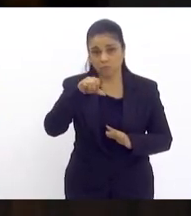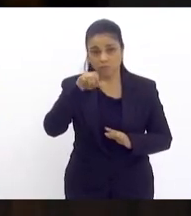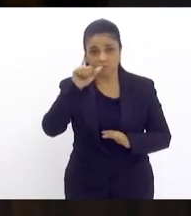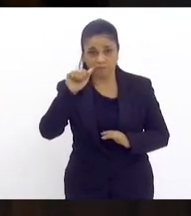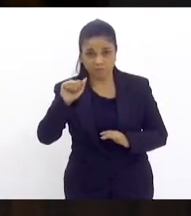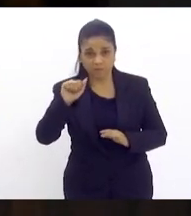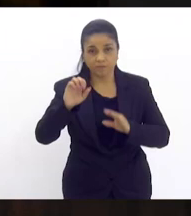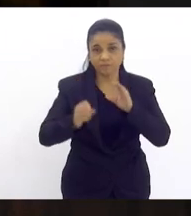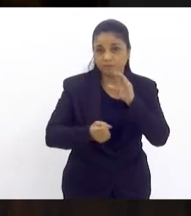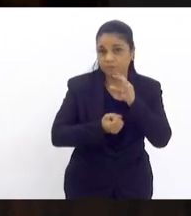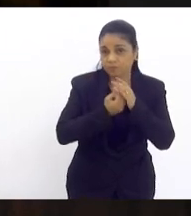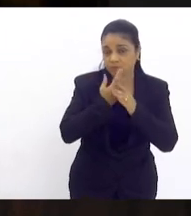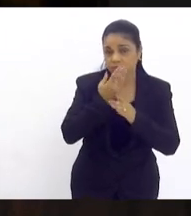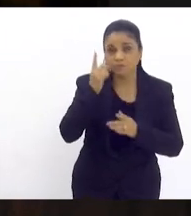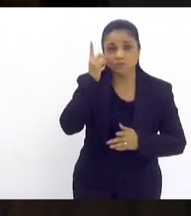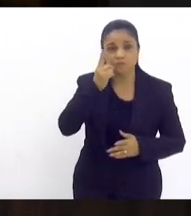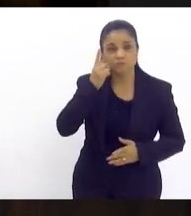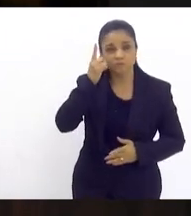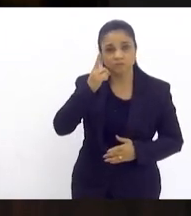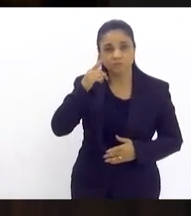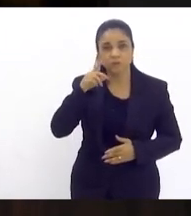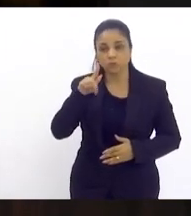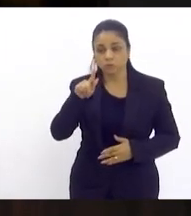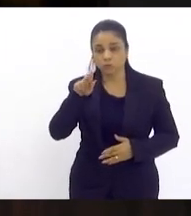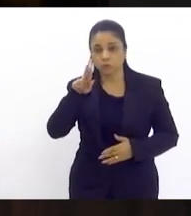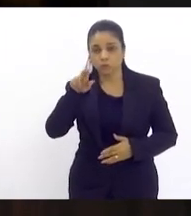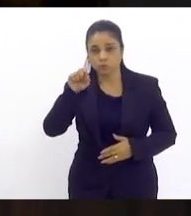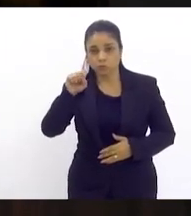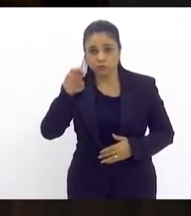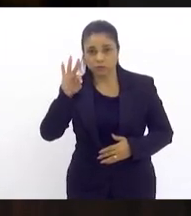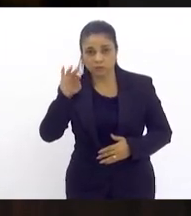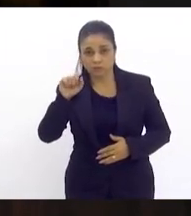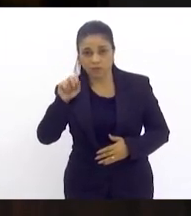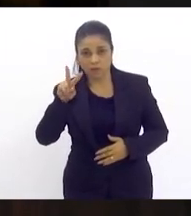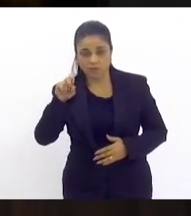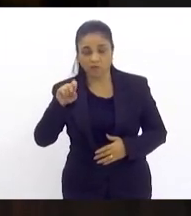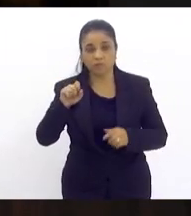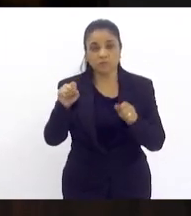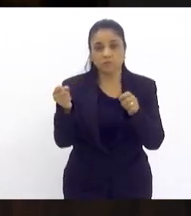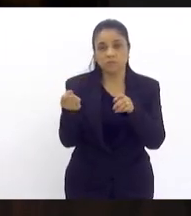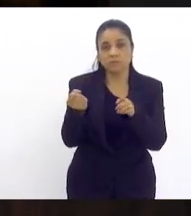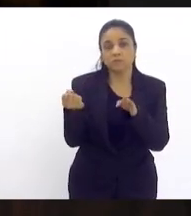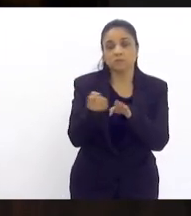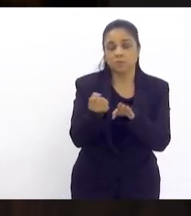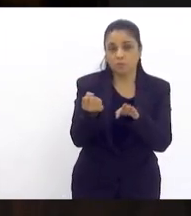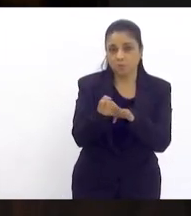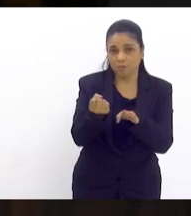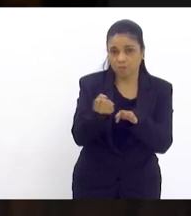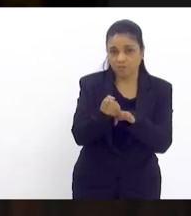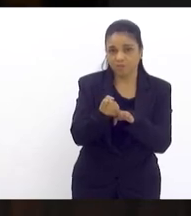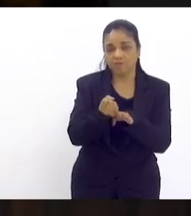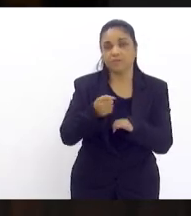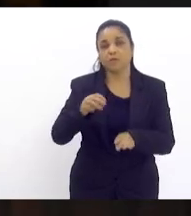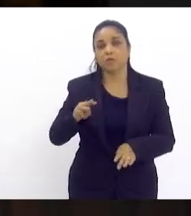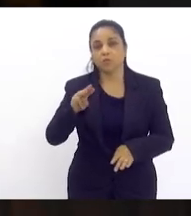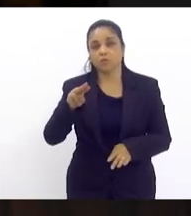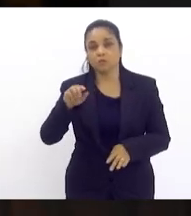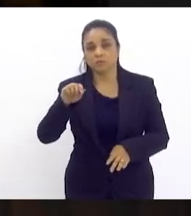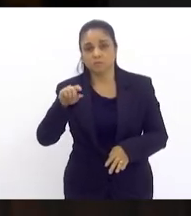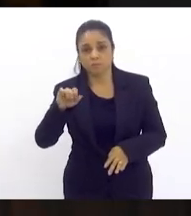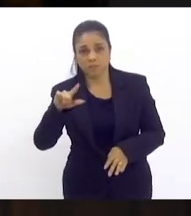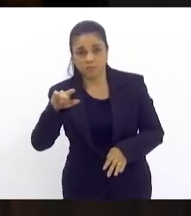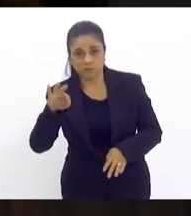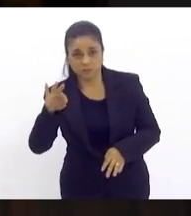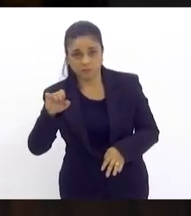autoria do deputado Gustavo Schmidt Luiz Paulo Samuel Rafael que altera o regimento interno da